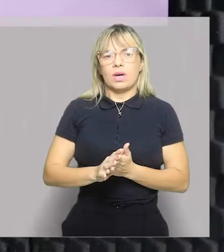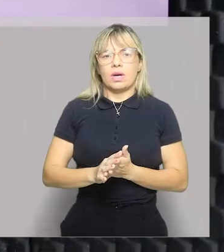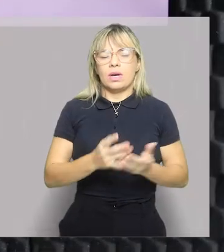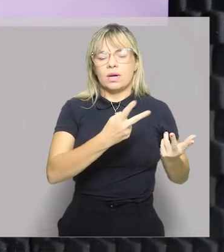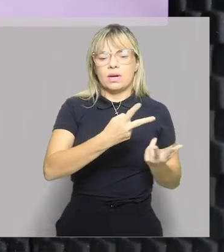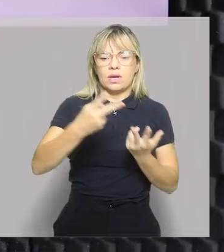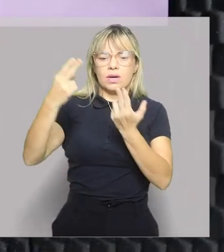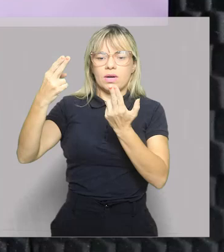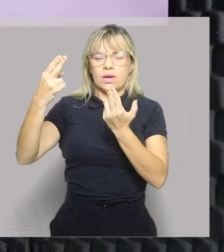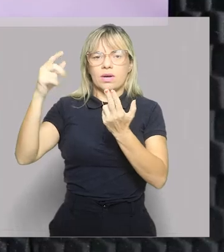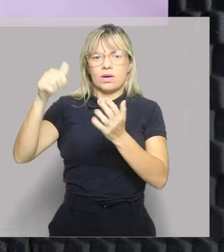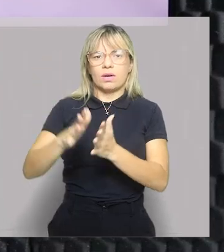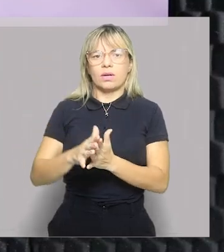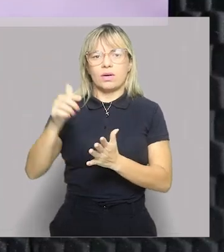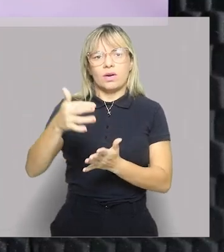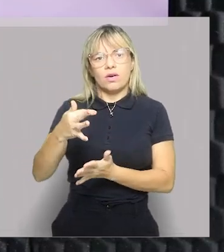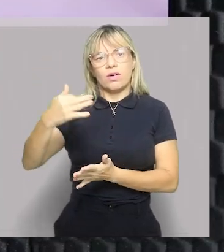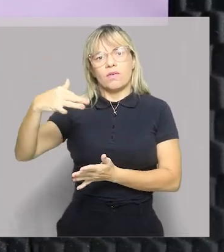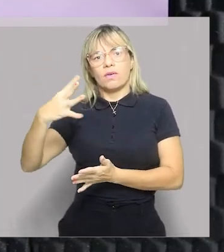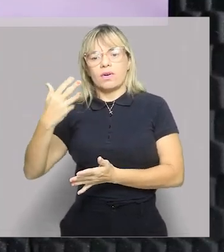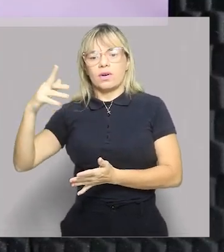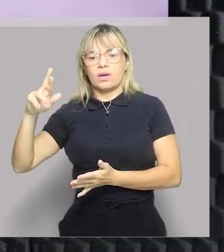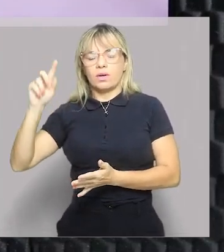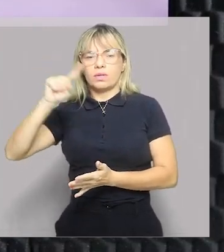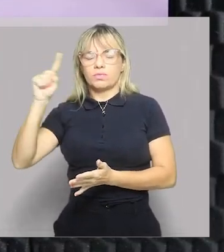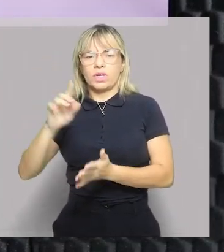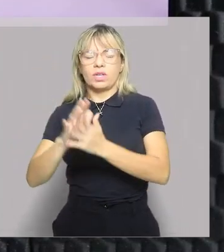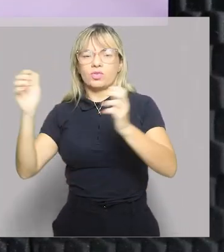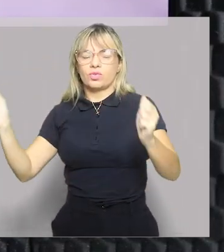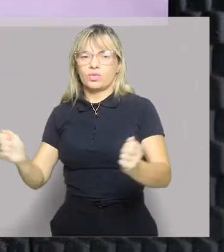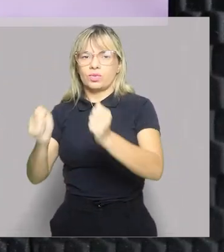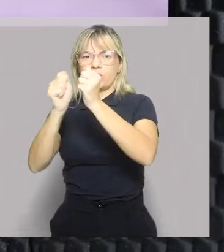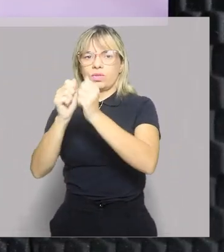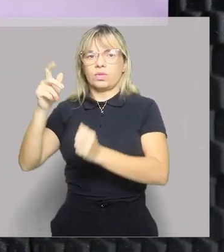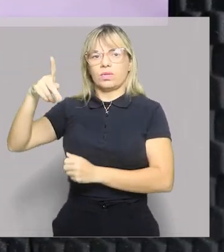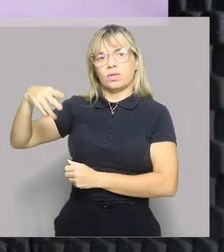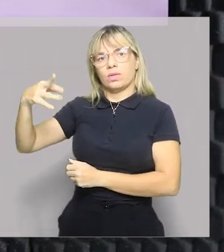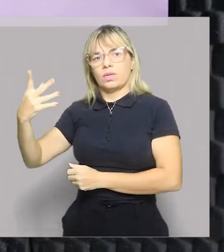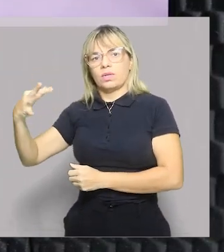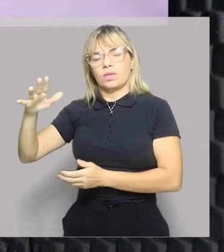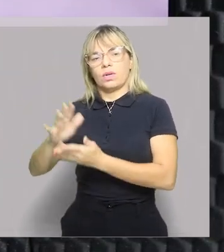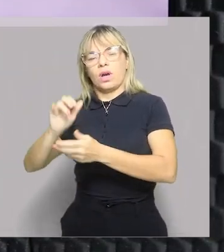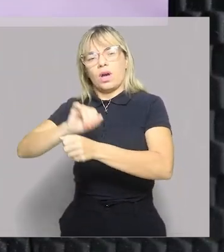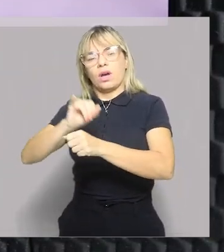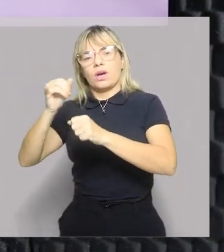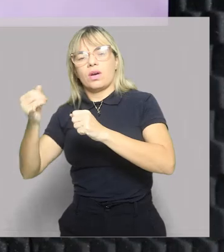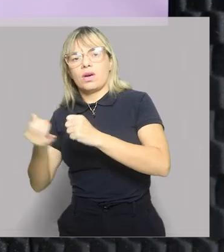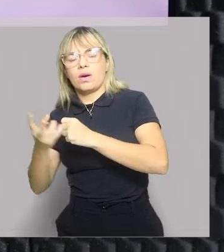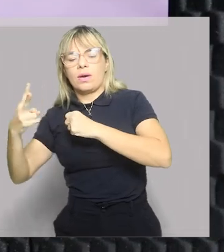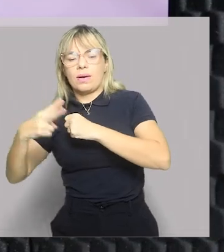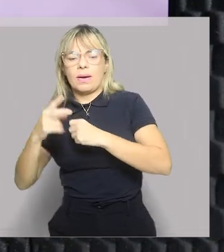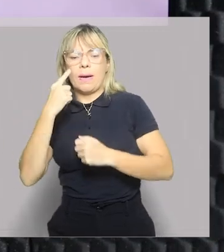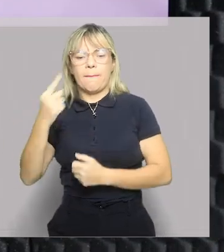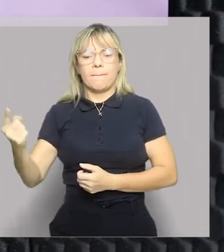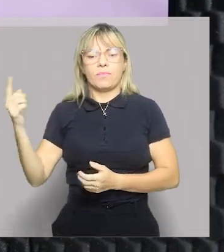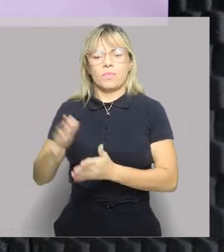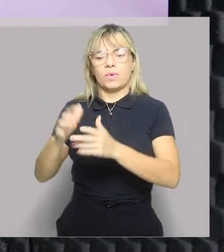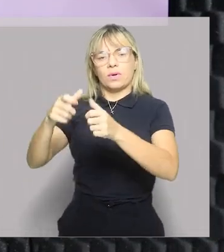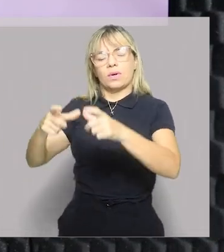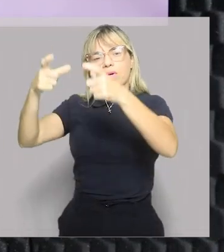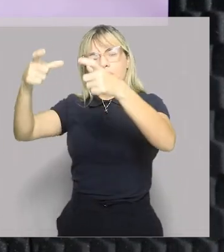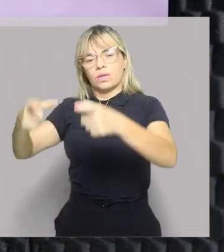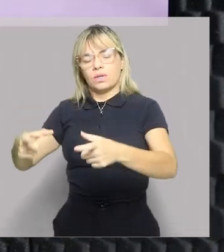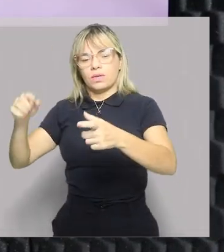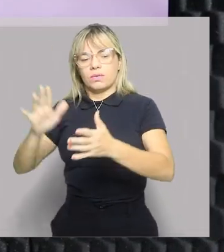ficar, ele não está acompanhado de um predicativo, e sim de um adjunto adverbial. Em casa é um lugar onde ele ficou. Então, isso faz com que esse